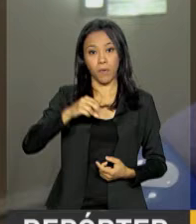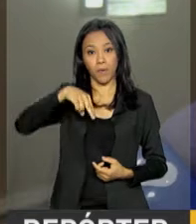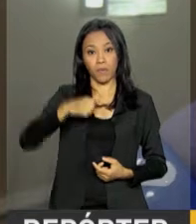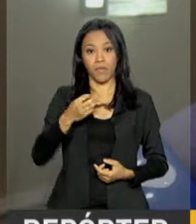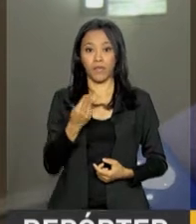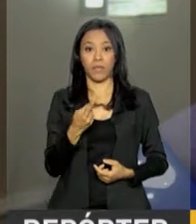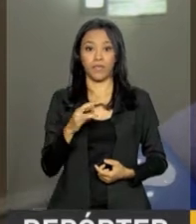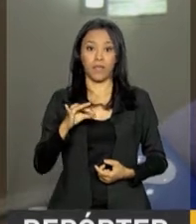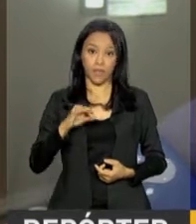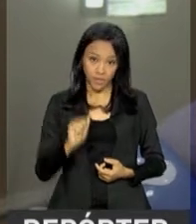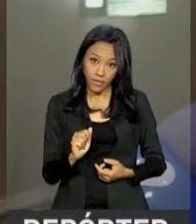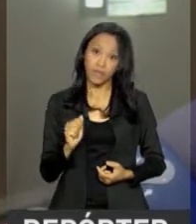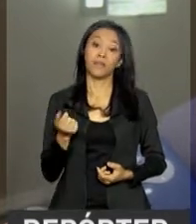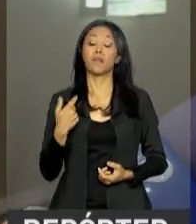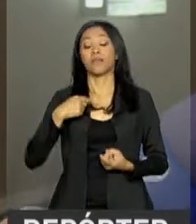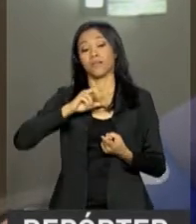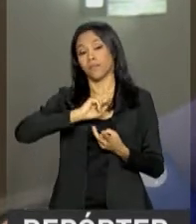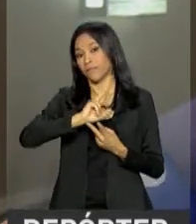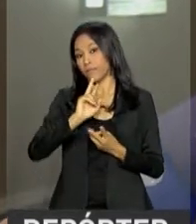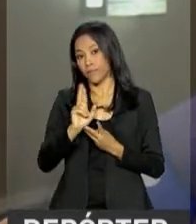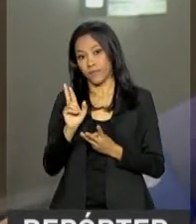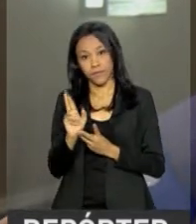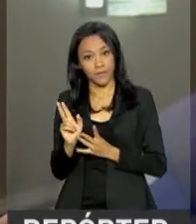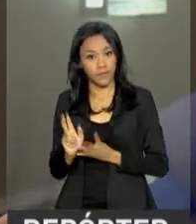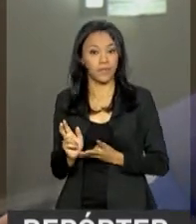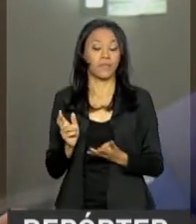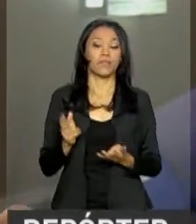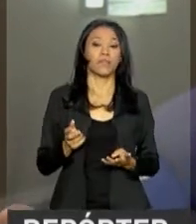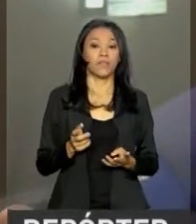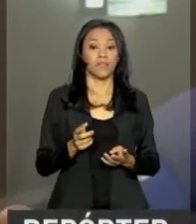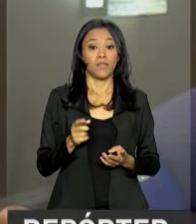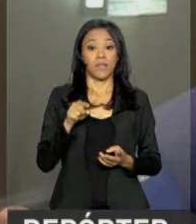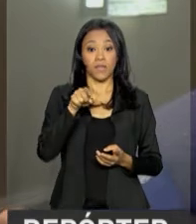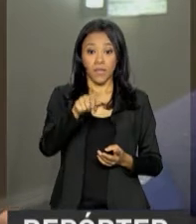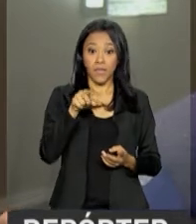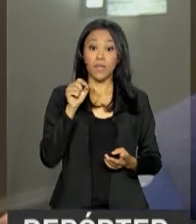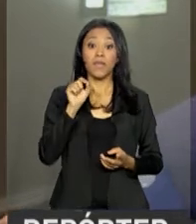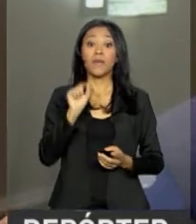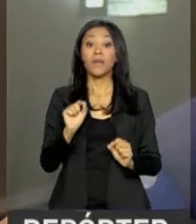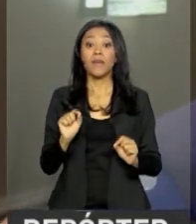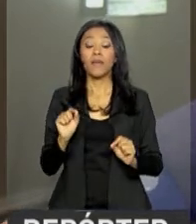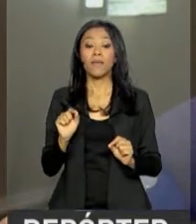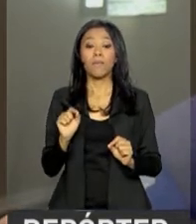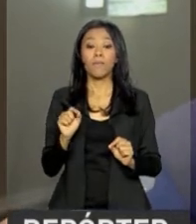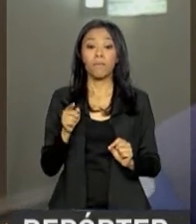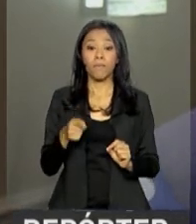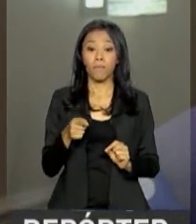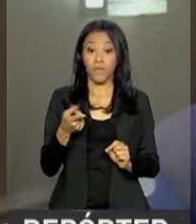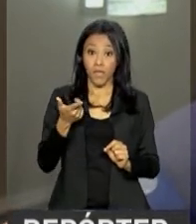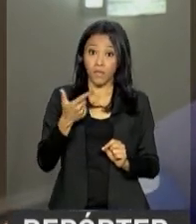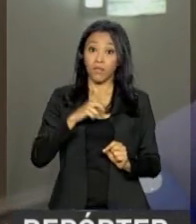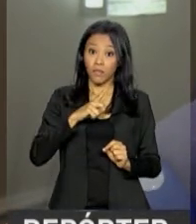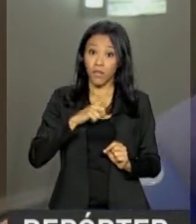do banco central europeu japonês até certo ponto também o fato é que existe